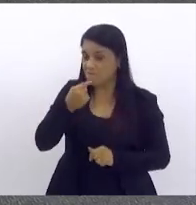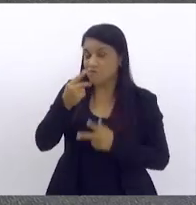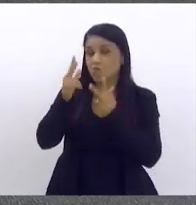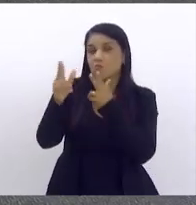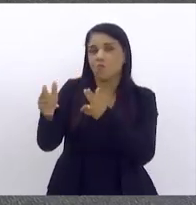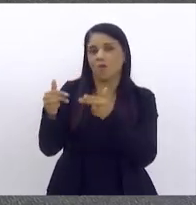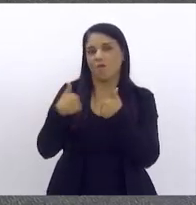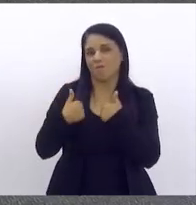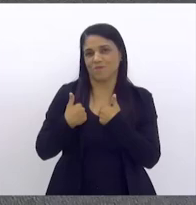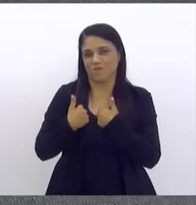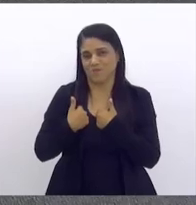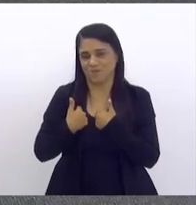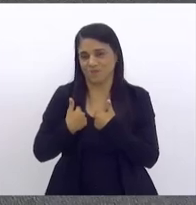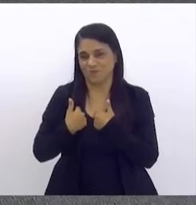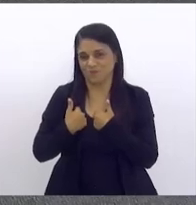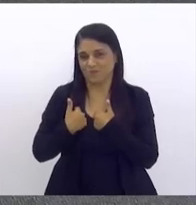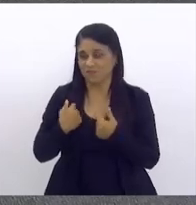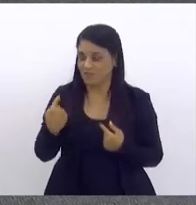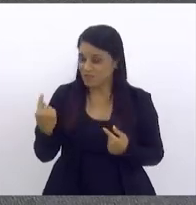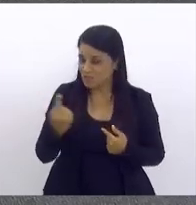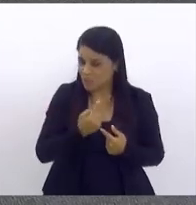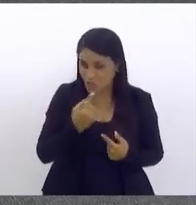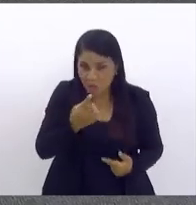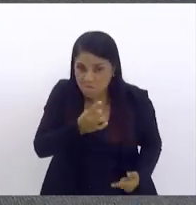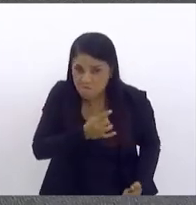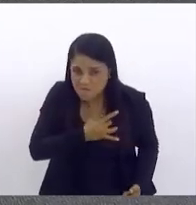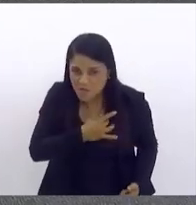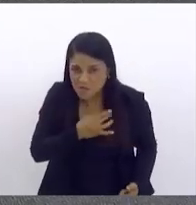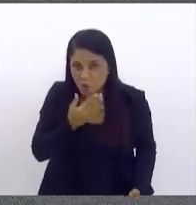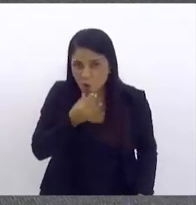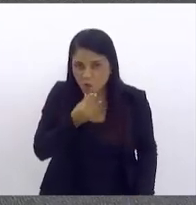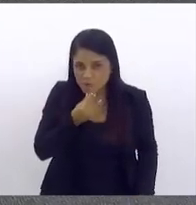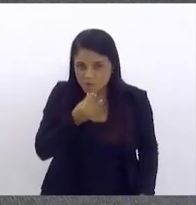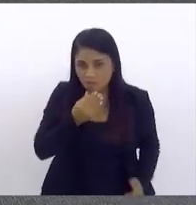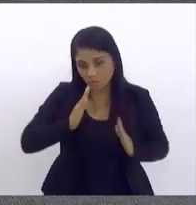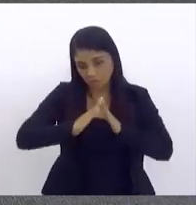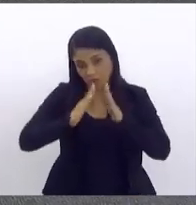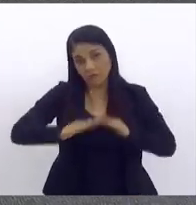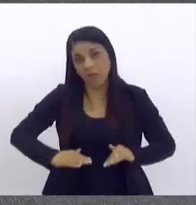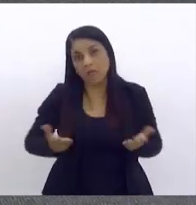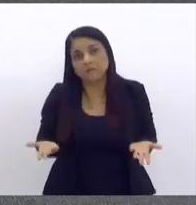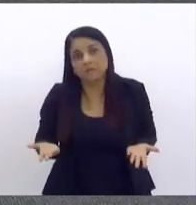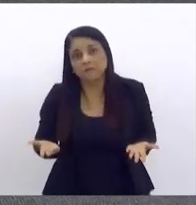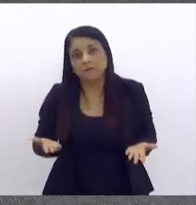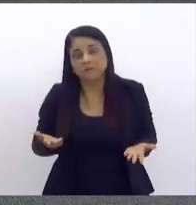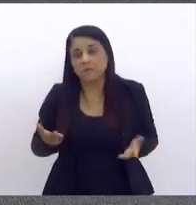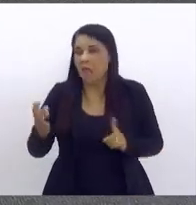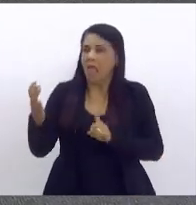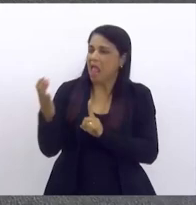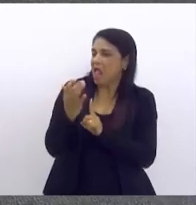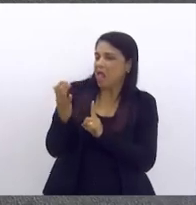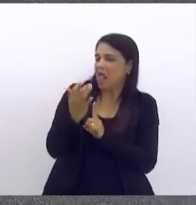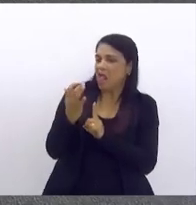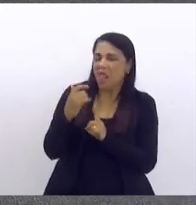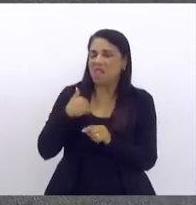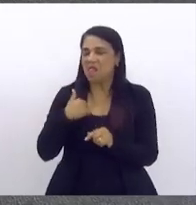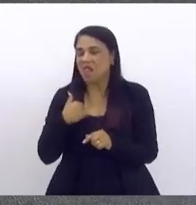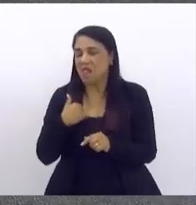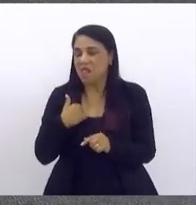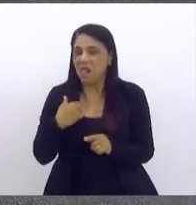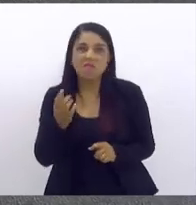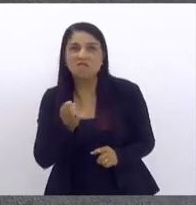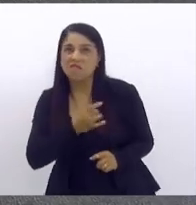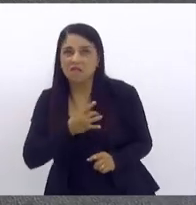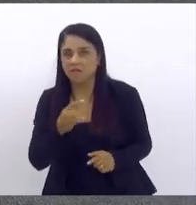comigo. Se nós tivéssemos medo de homem, nós não sairíamos de casa, pô. Não é ameaçazinha que vai fazer com que